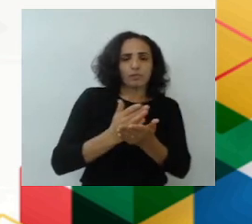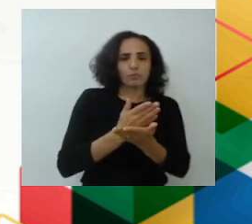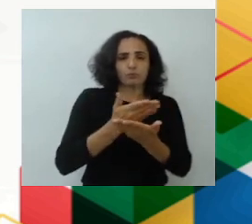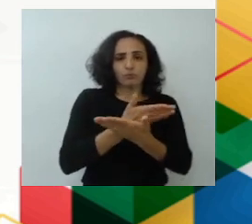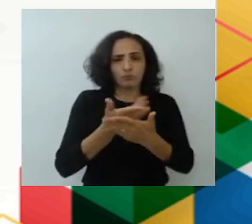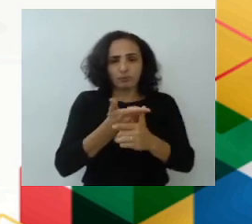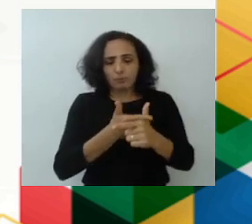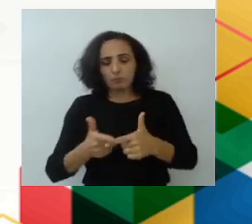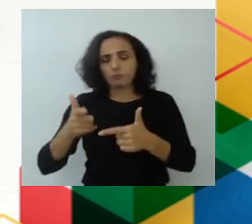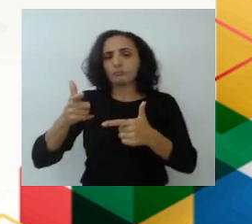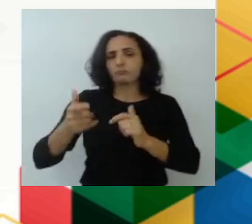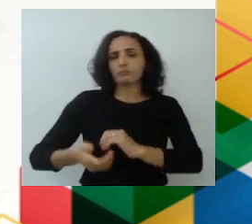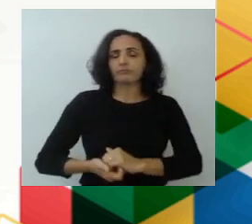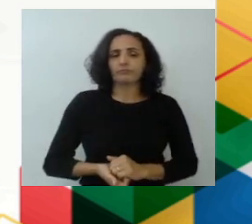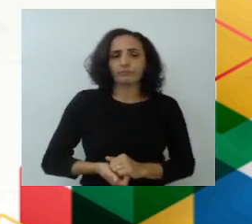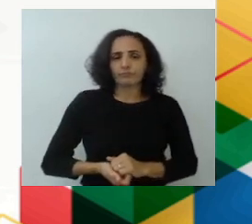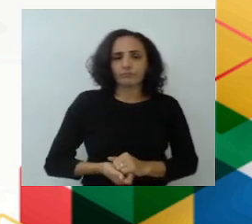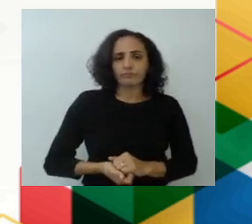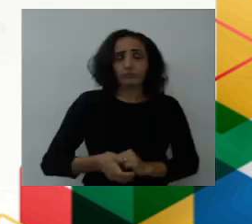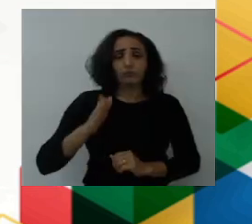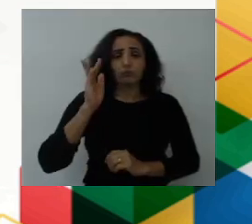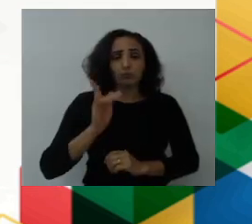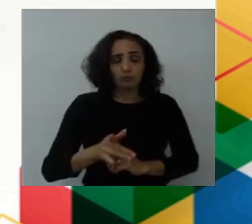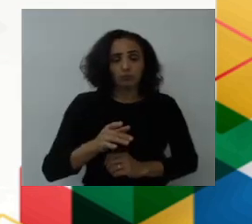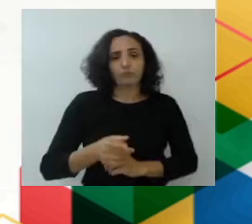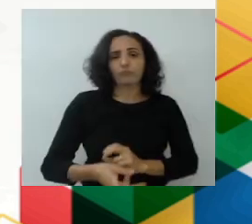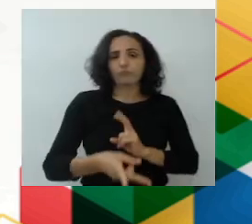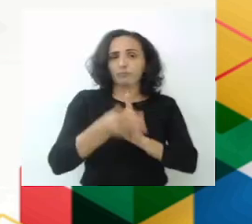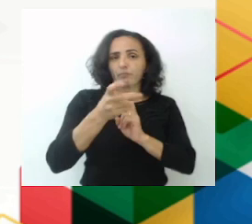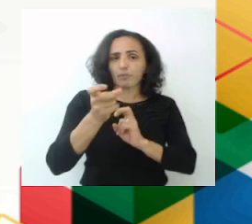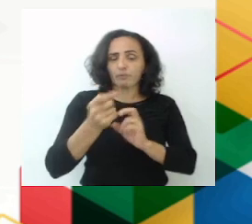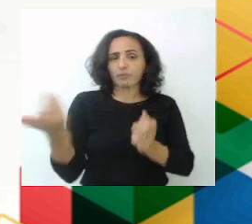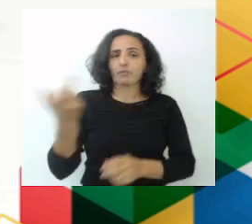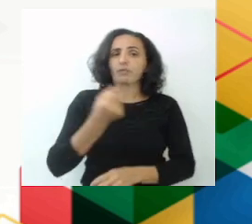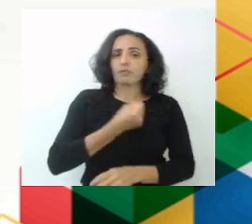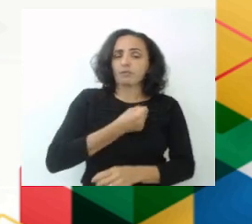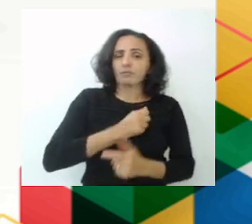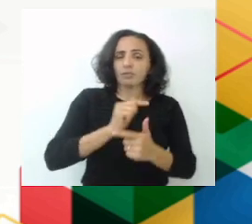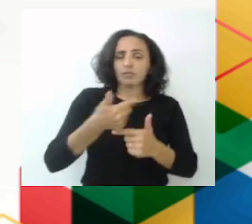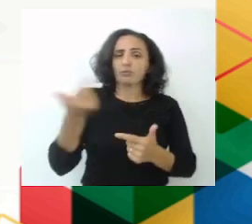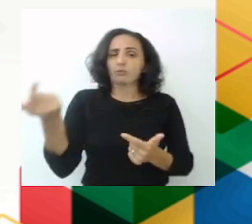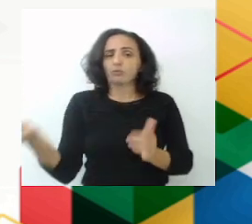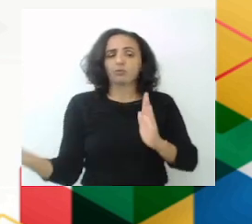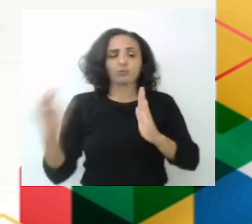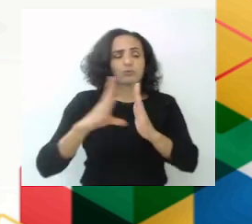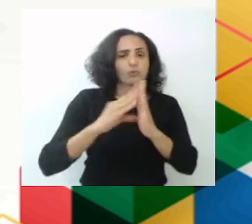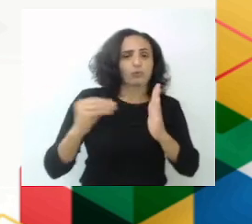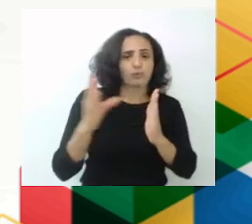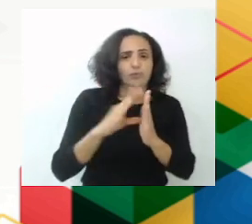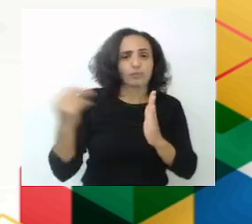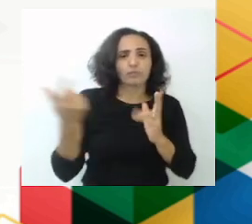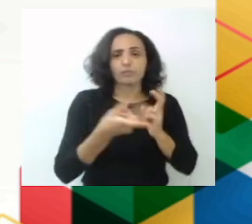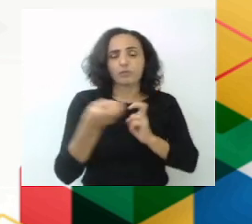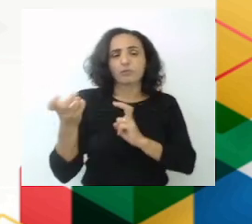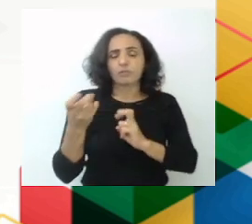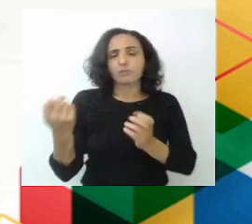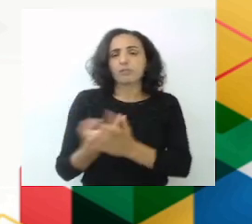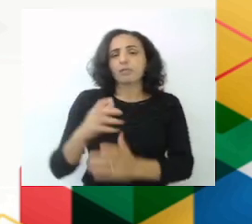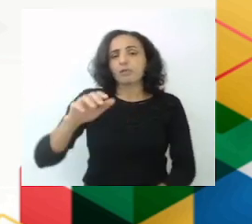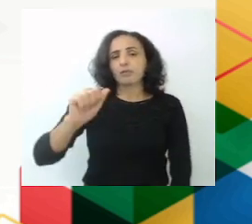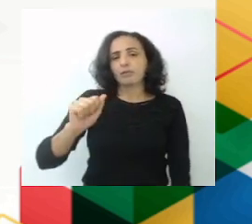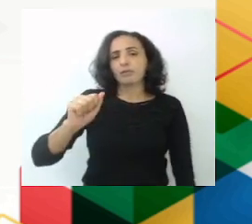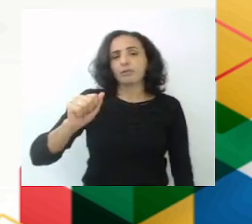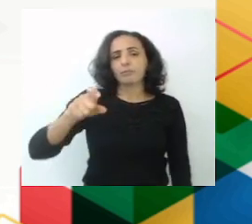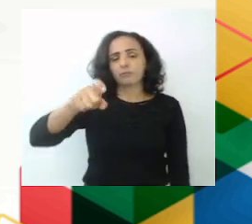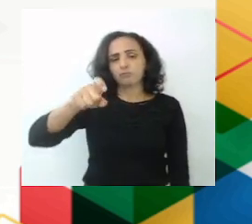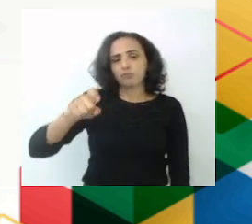quadráticas. Então, continuando aqui, a gente já definiu o que é uma função quadrática, o modelo que ela vai aparecer, ax ao quadrado